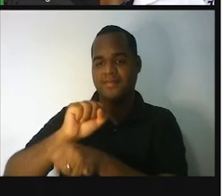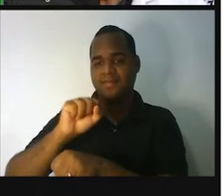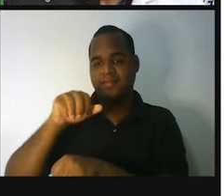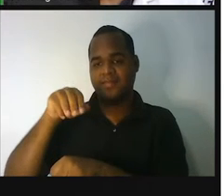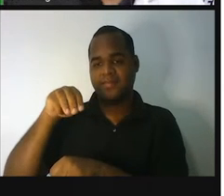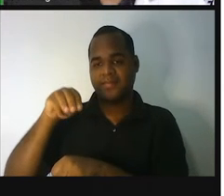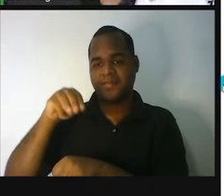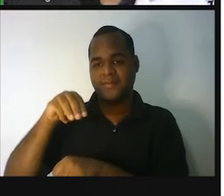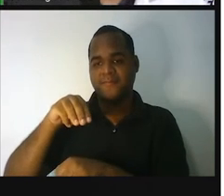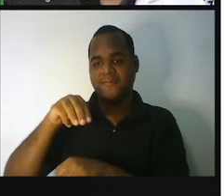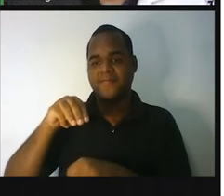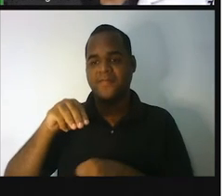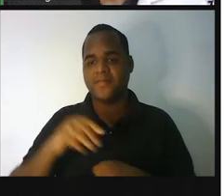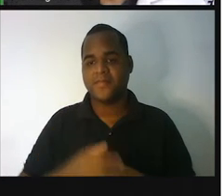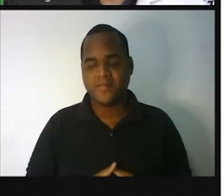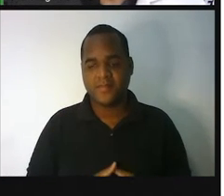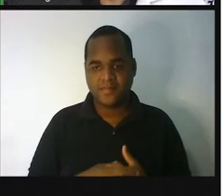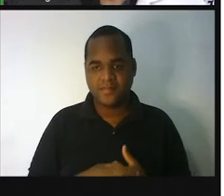cabelo